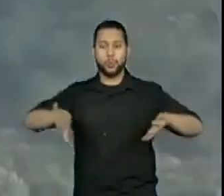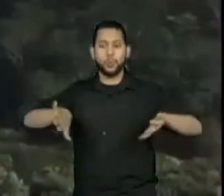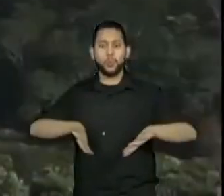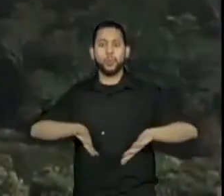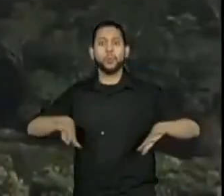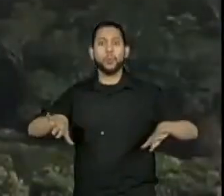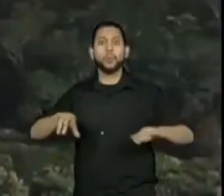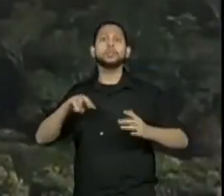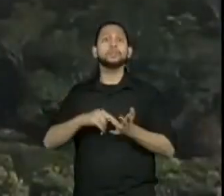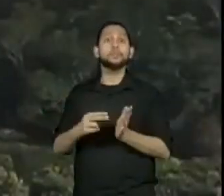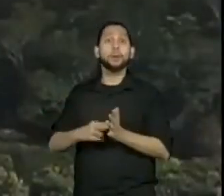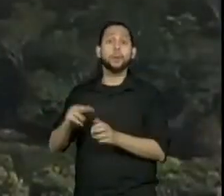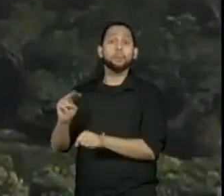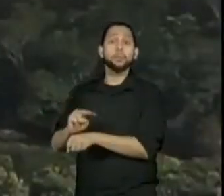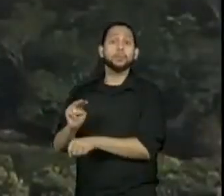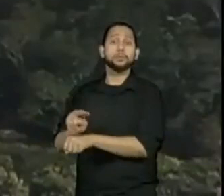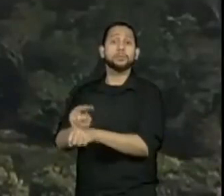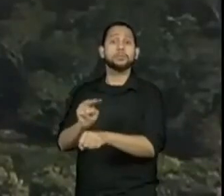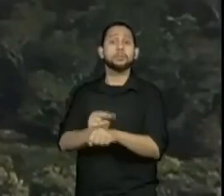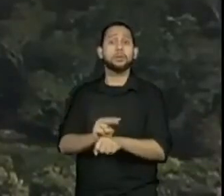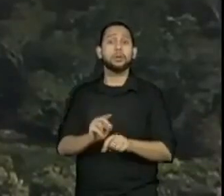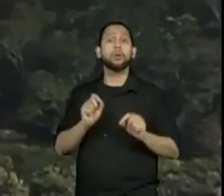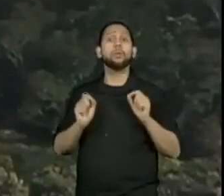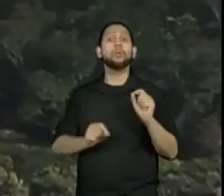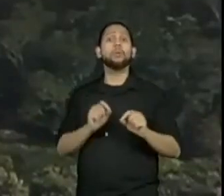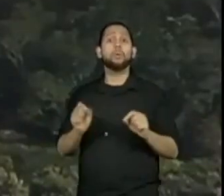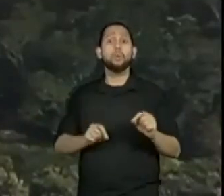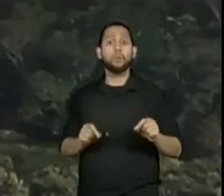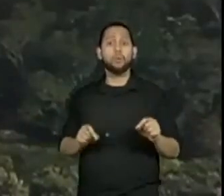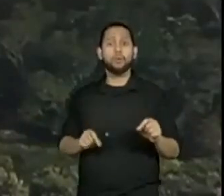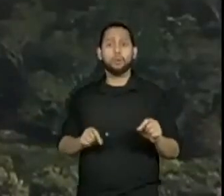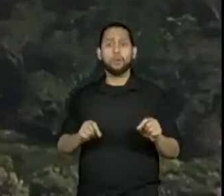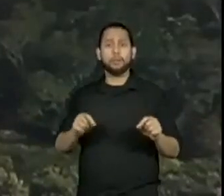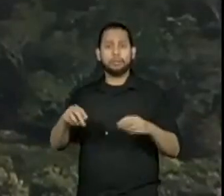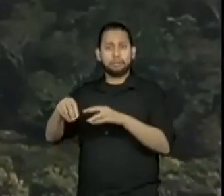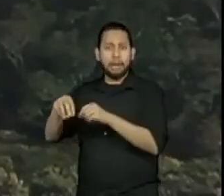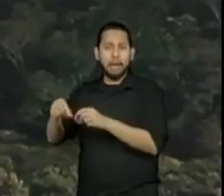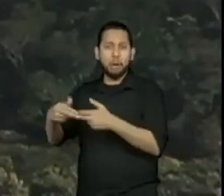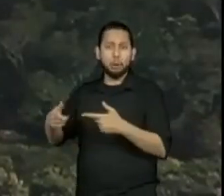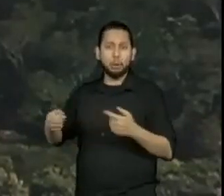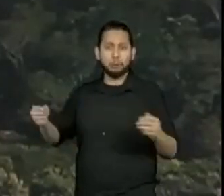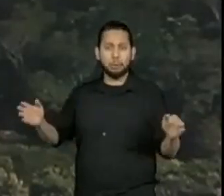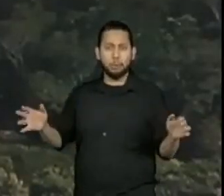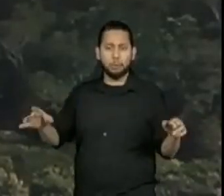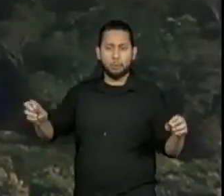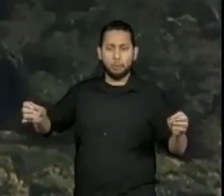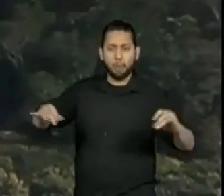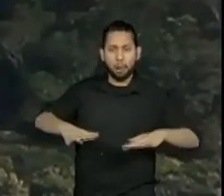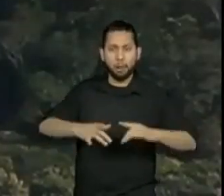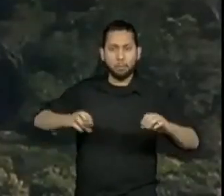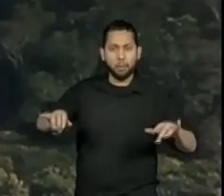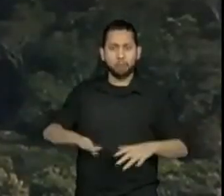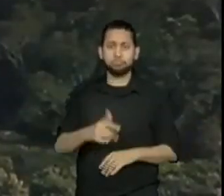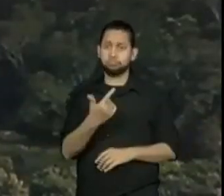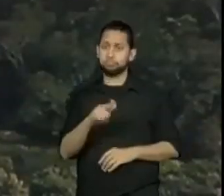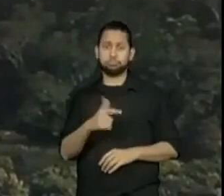margens protegidas. É a proteção dos rios, como apontam alguns professores.